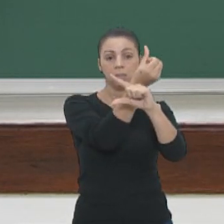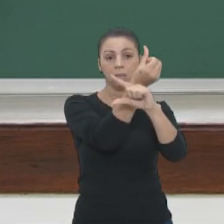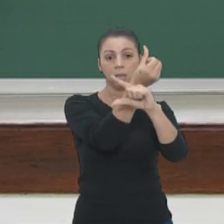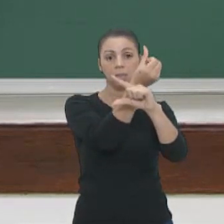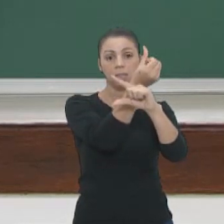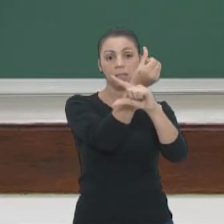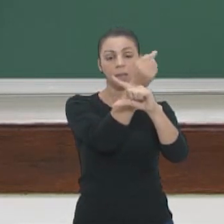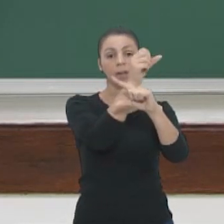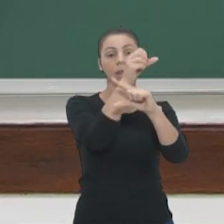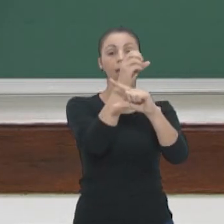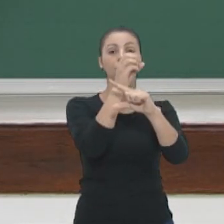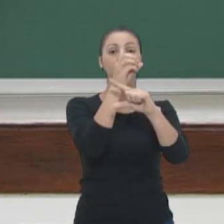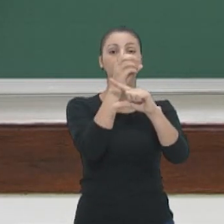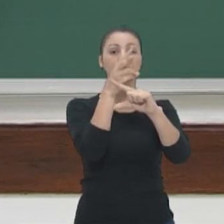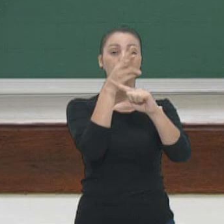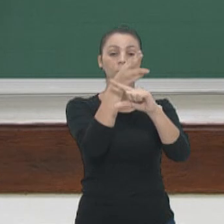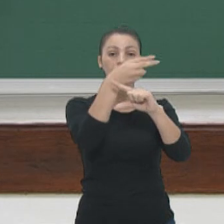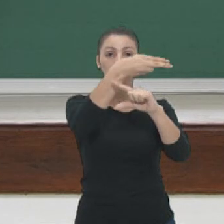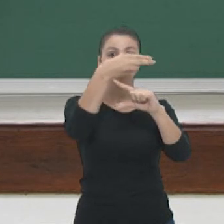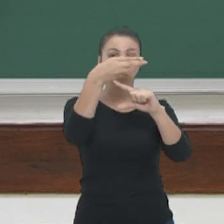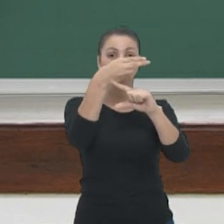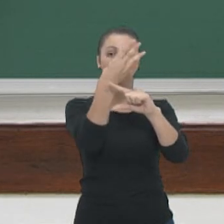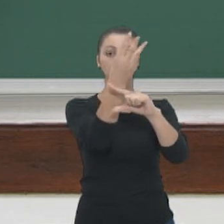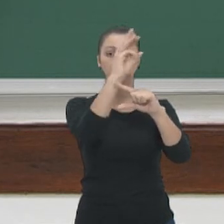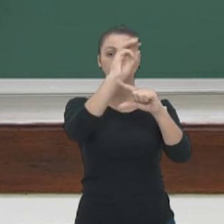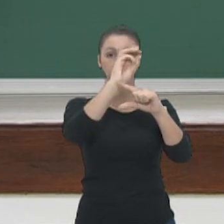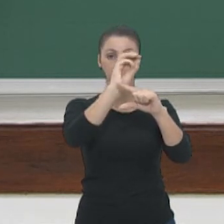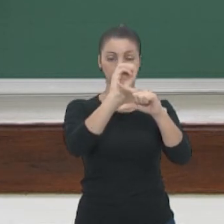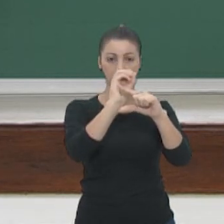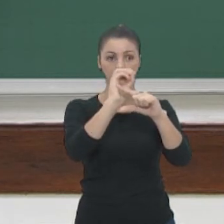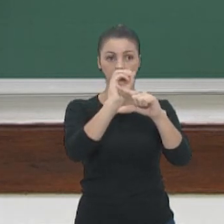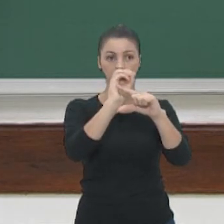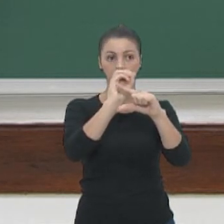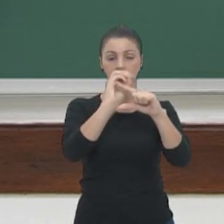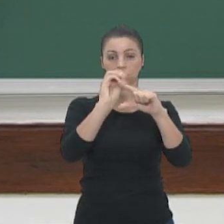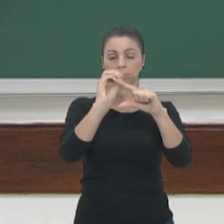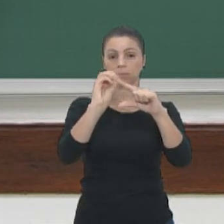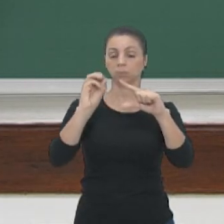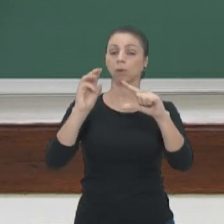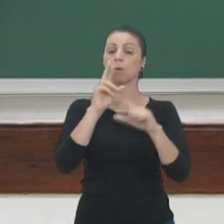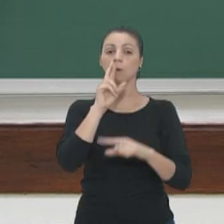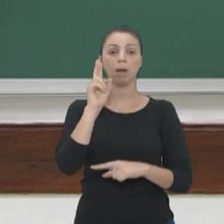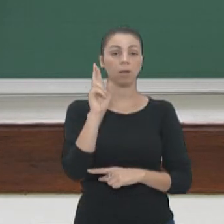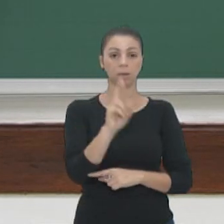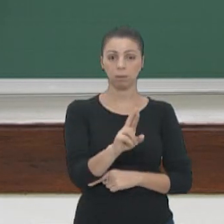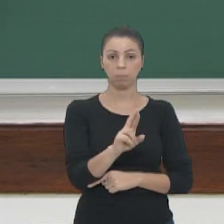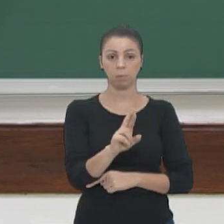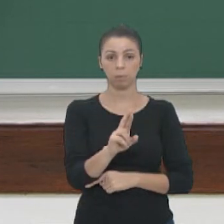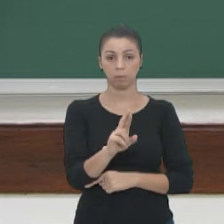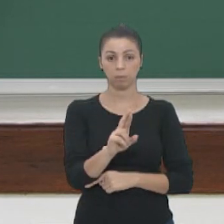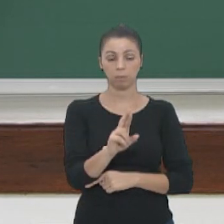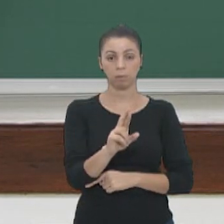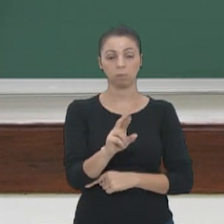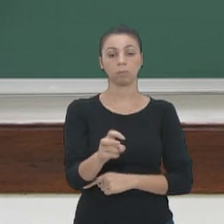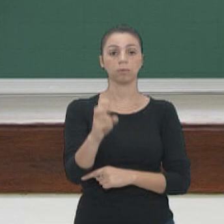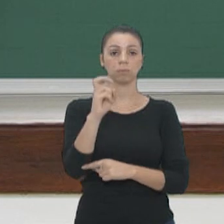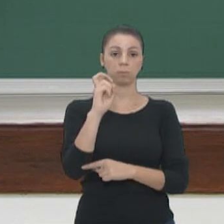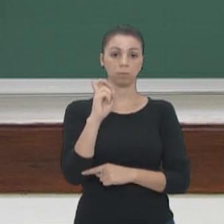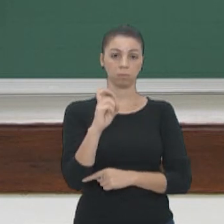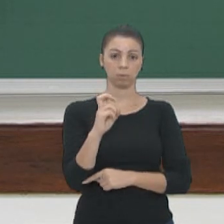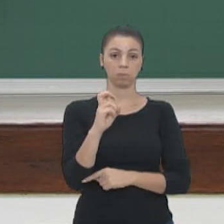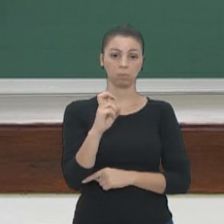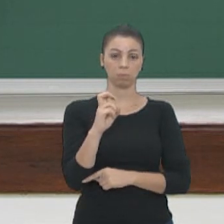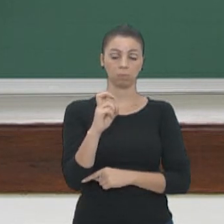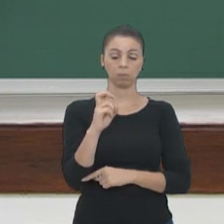vezes 5, que é igual a 30. Então, a resposta, qual o valor de x, vai ser 5. O lado